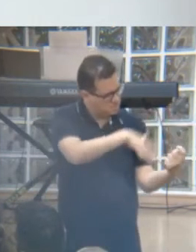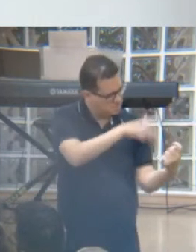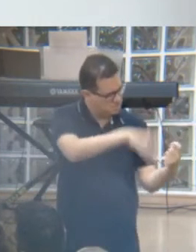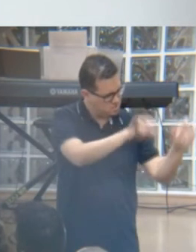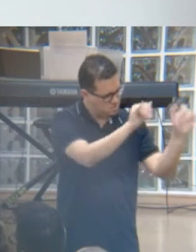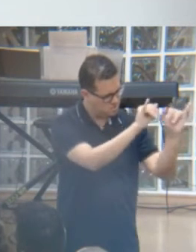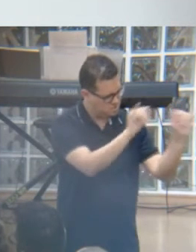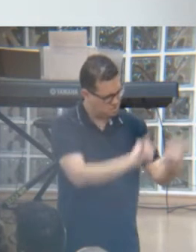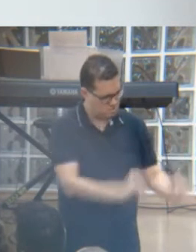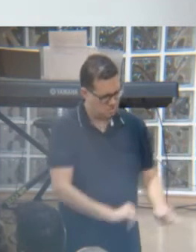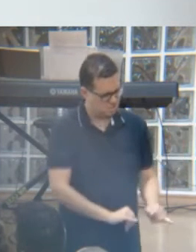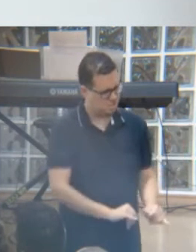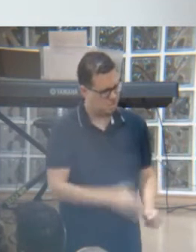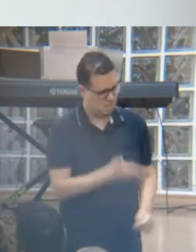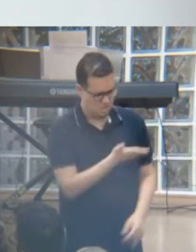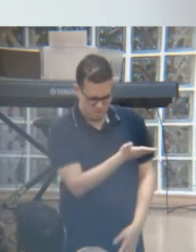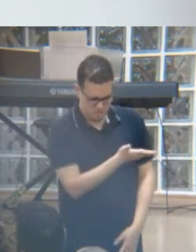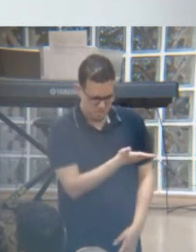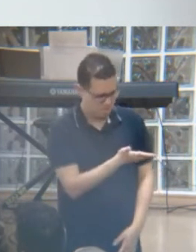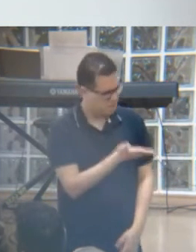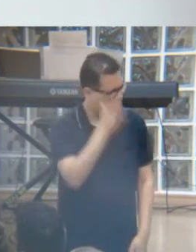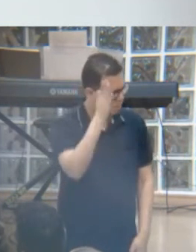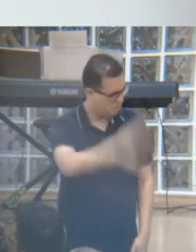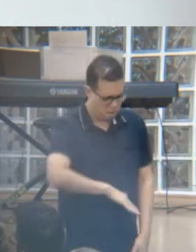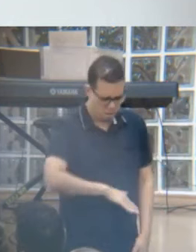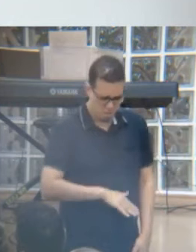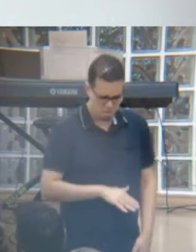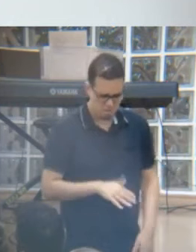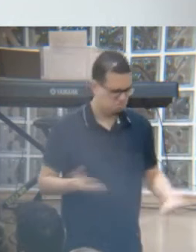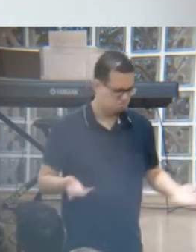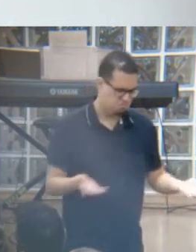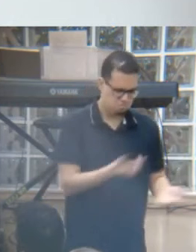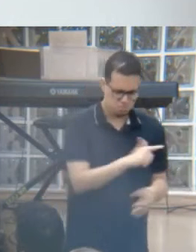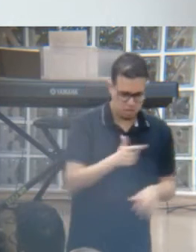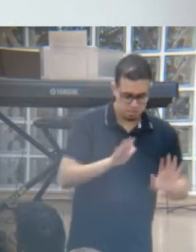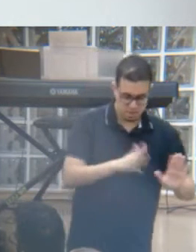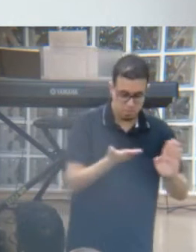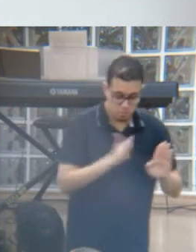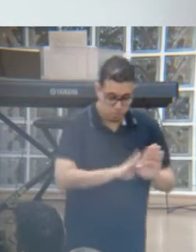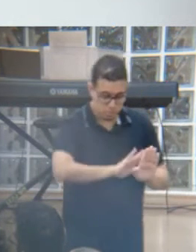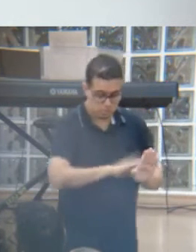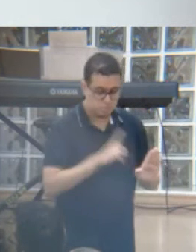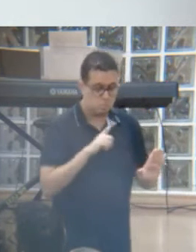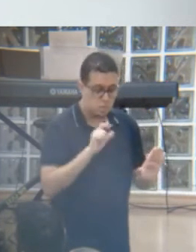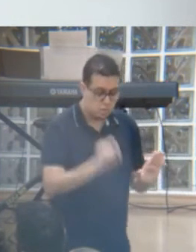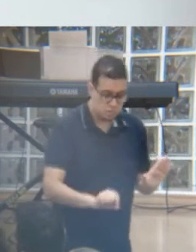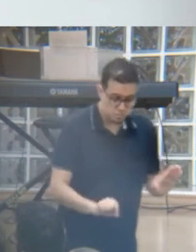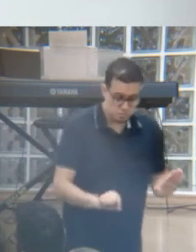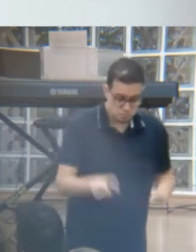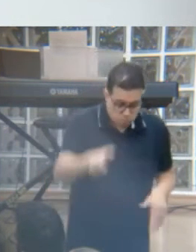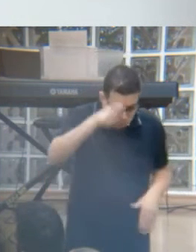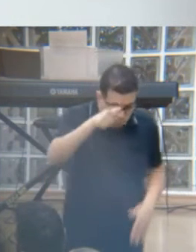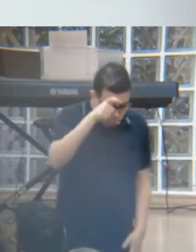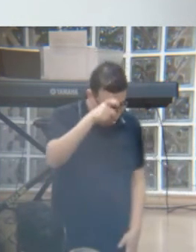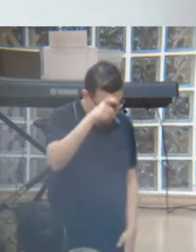não é mau em si, mas por trás de uma estátua, por trás de uma imagem, tem um demônio,